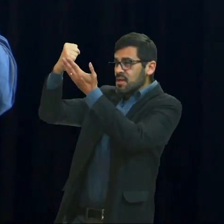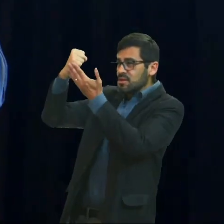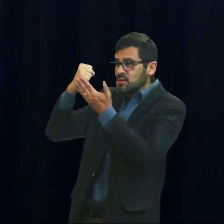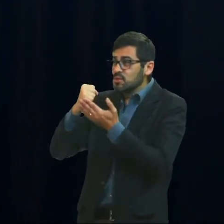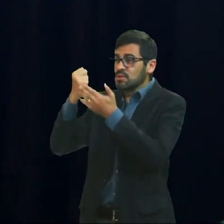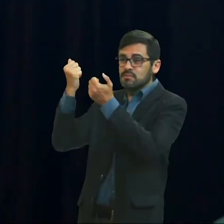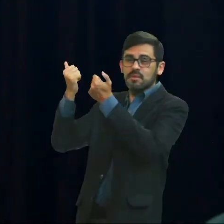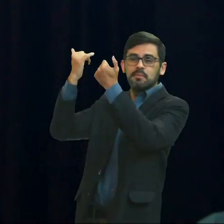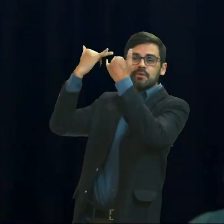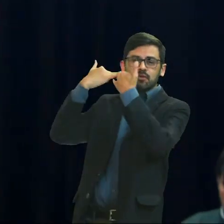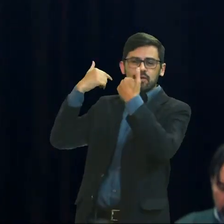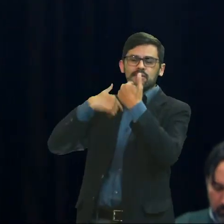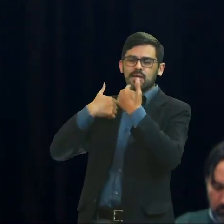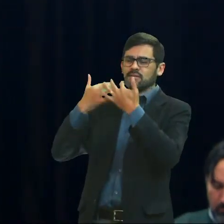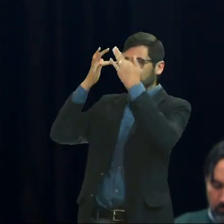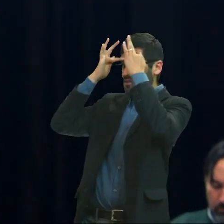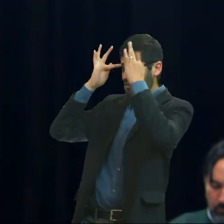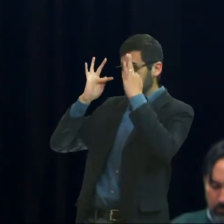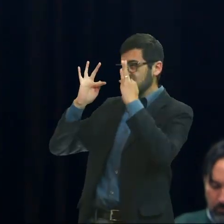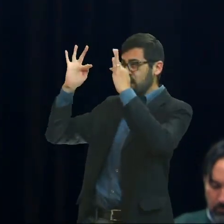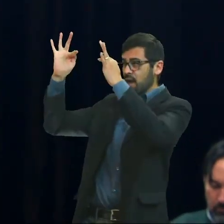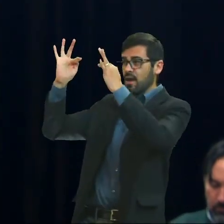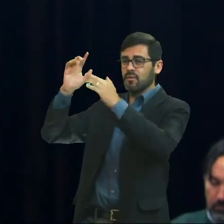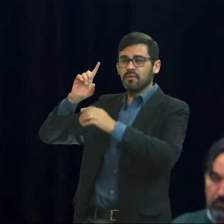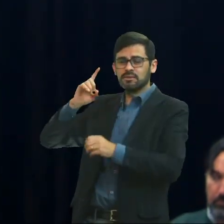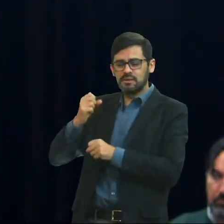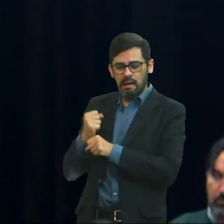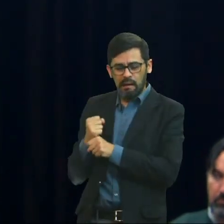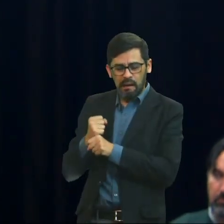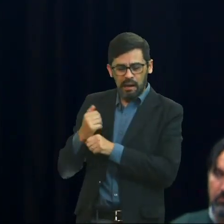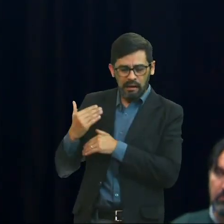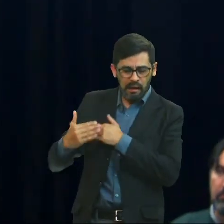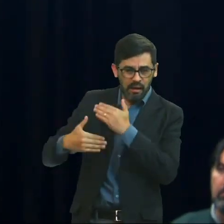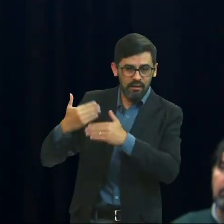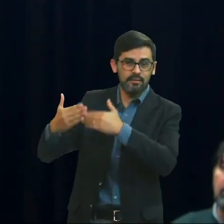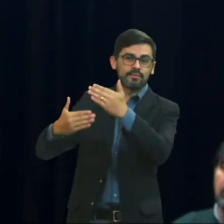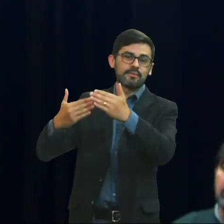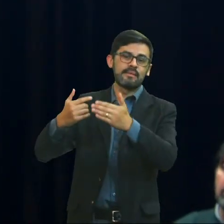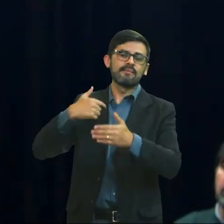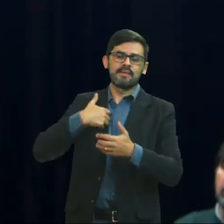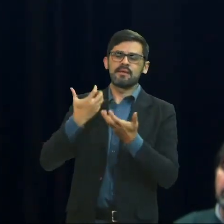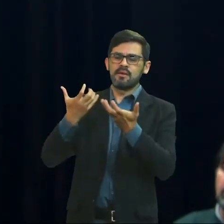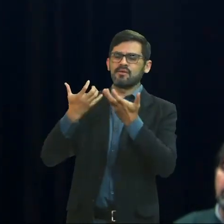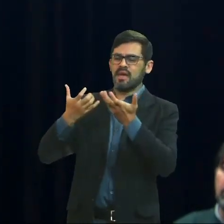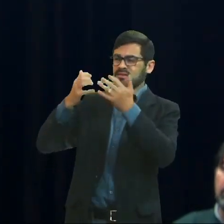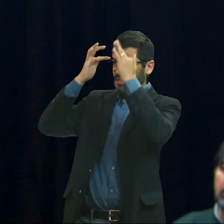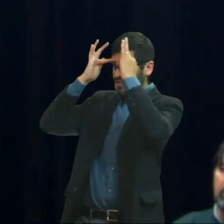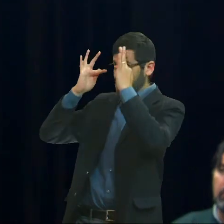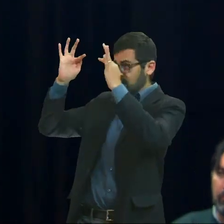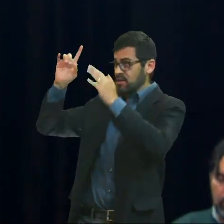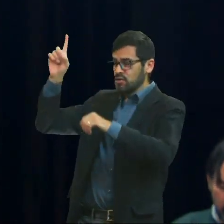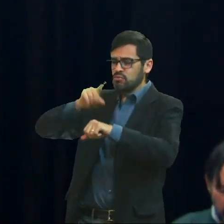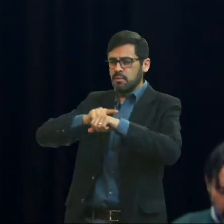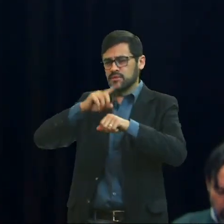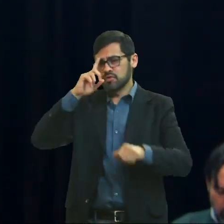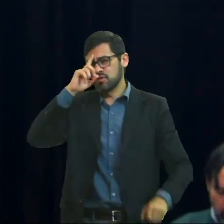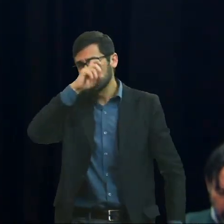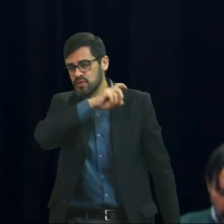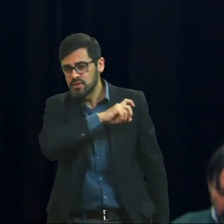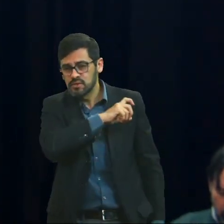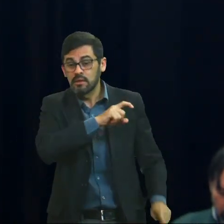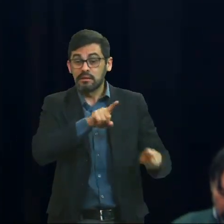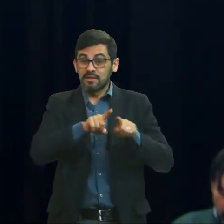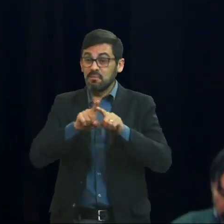eu quero ser fiel ao longo da minha história, eu quero ser fiel na hora das dificuldades e na hora